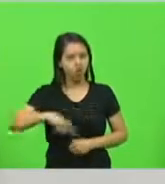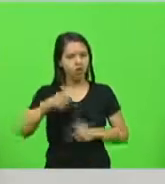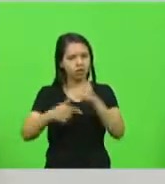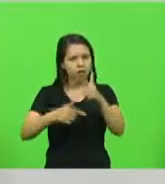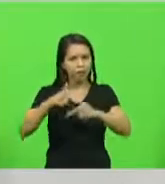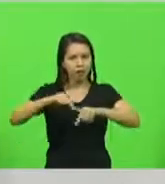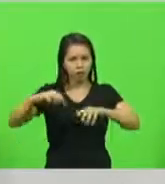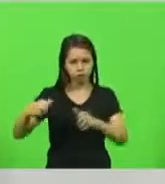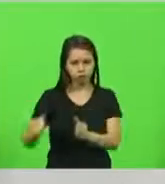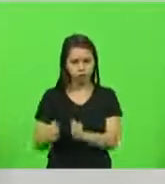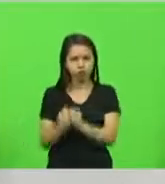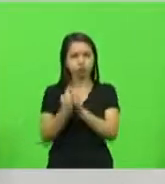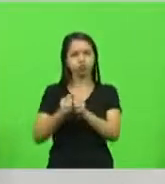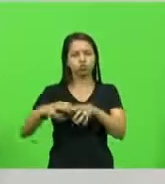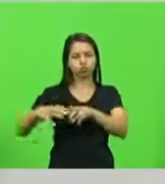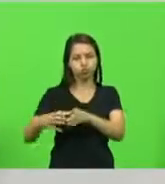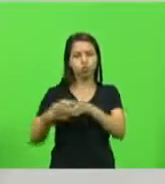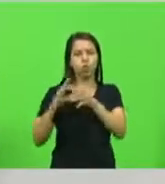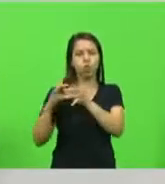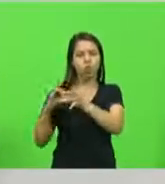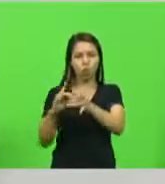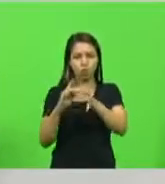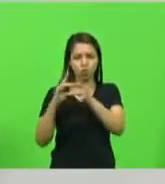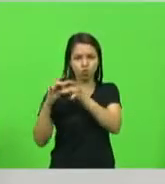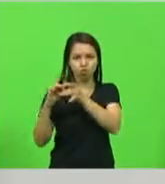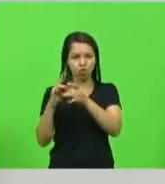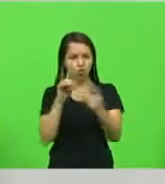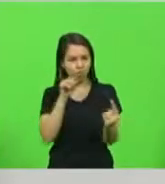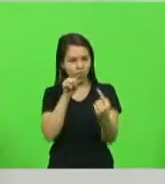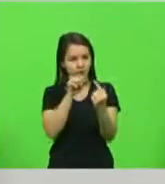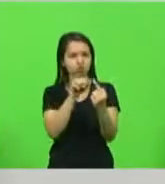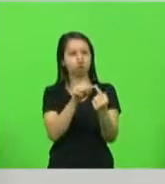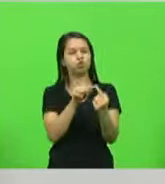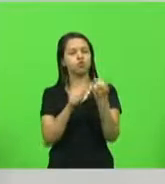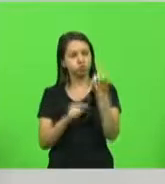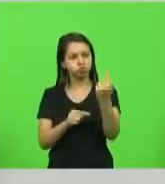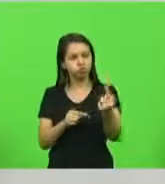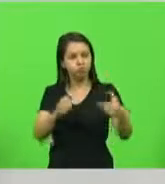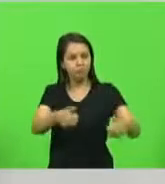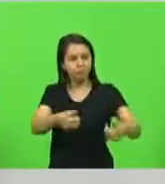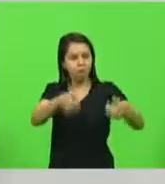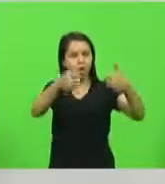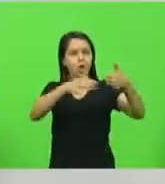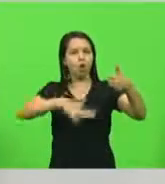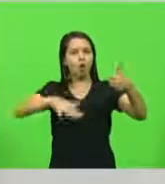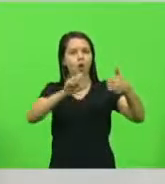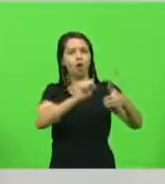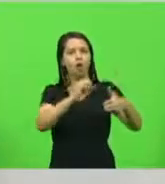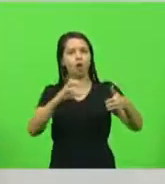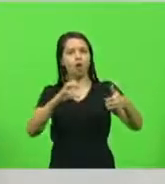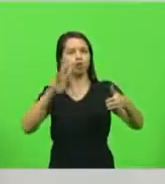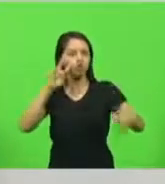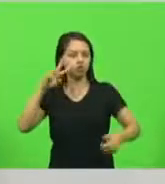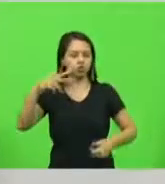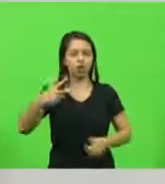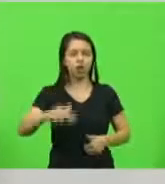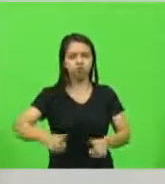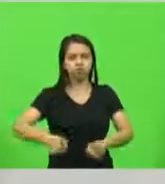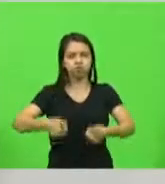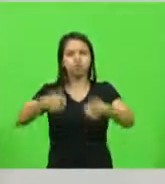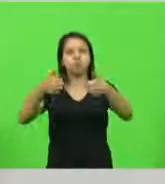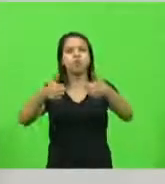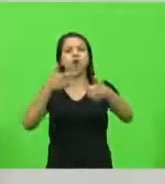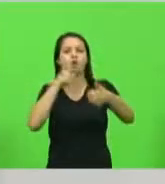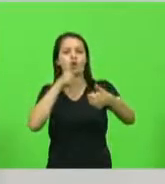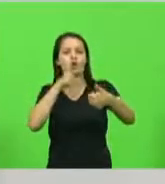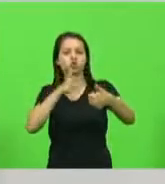unidos, tendo em vista o mesmo objetivo, que é o bem de Santa Catarina, os resultados se potencializam. Não só chegam, como